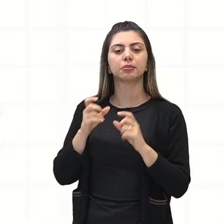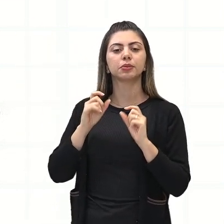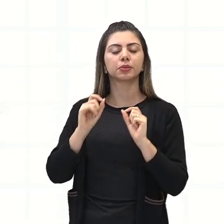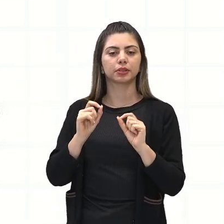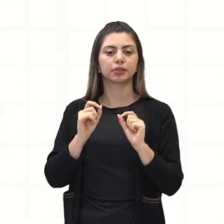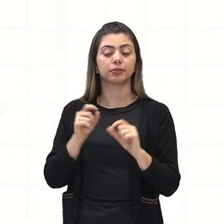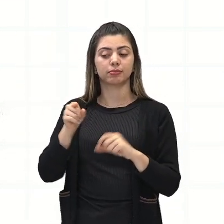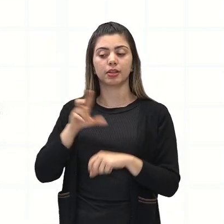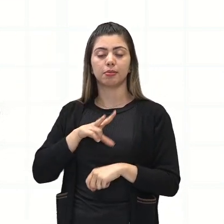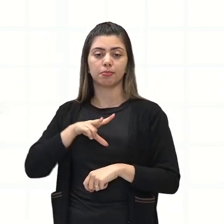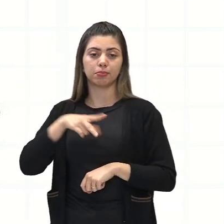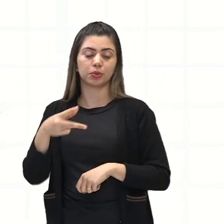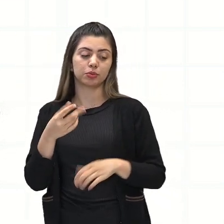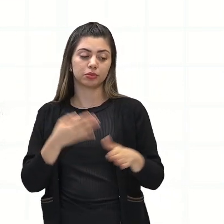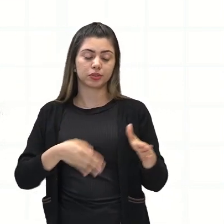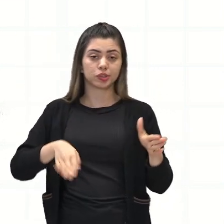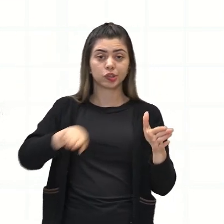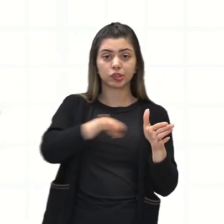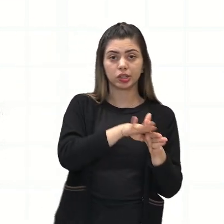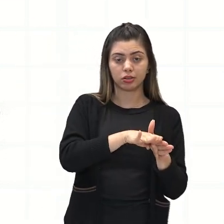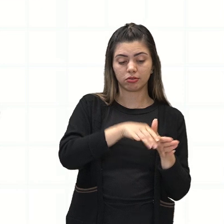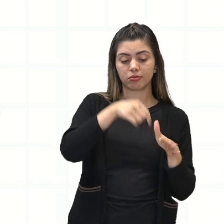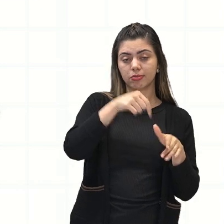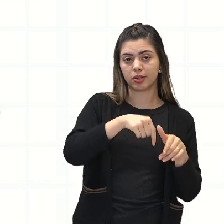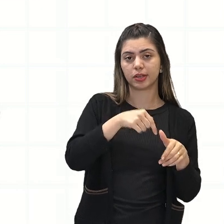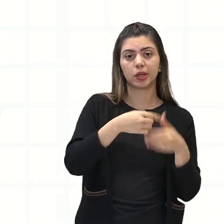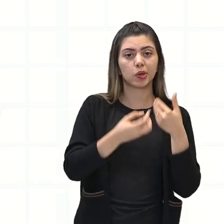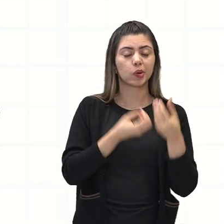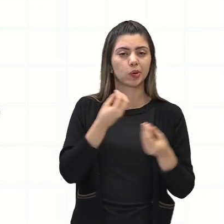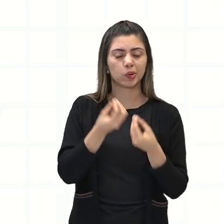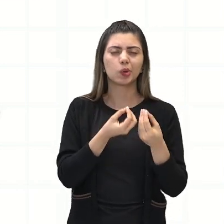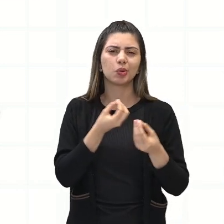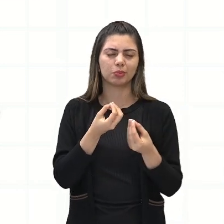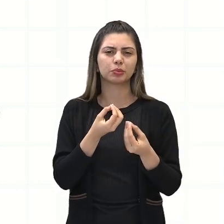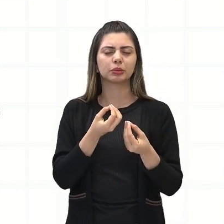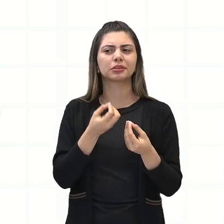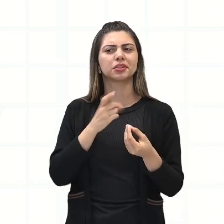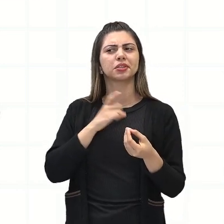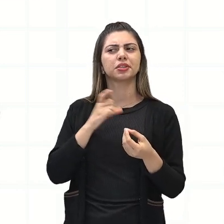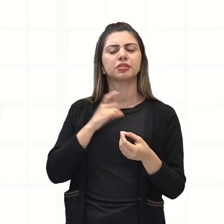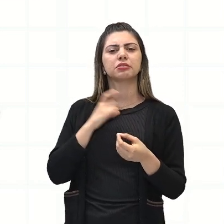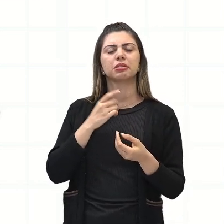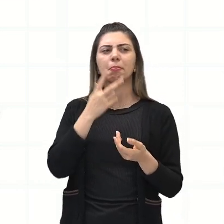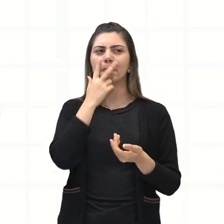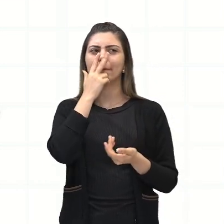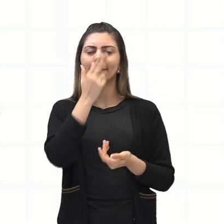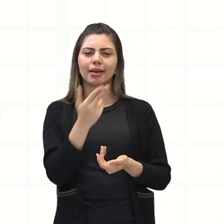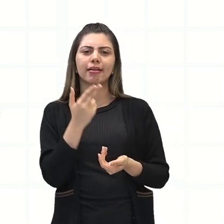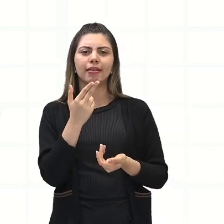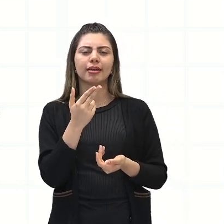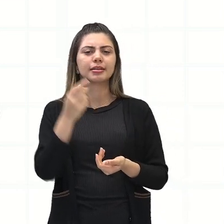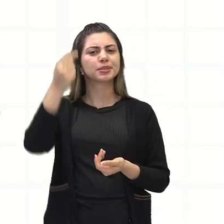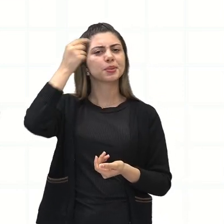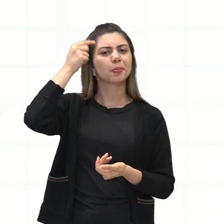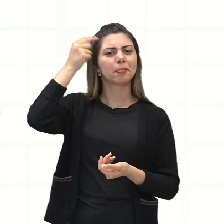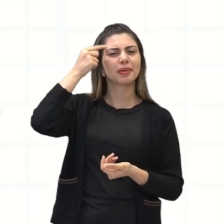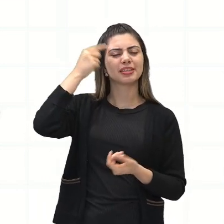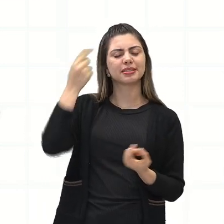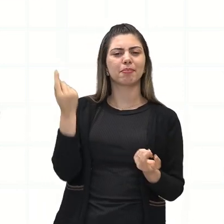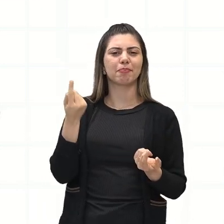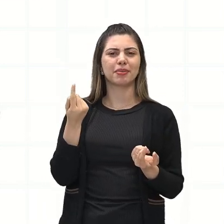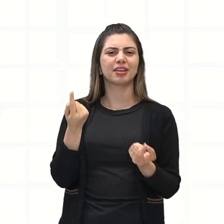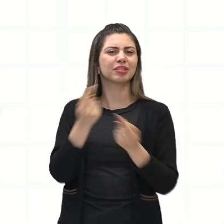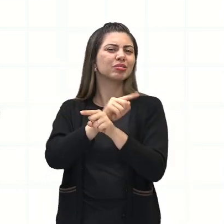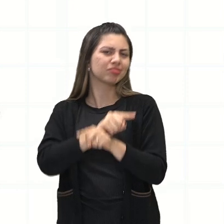que o português chegou aqui com uma visão embaçada